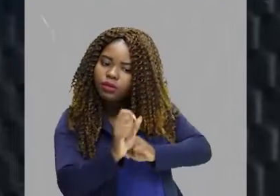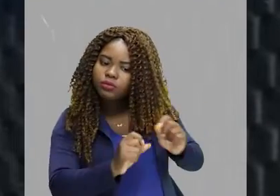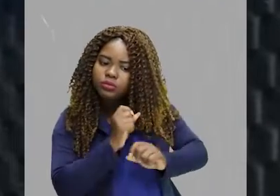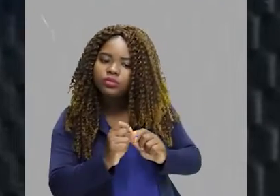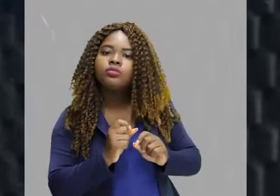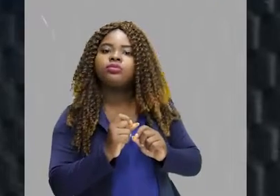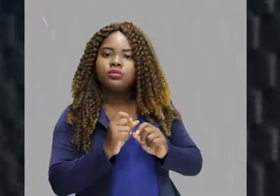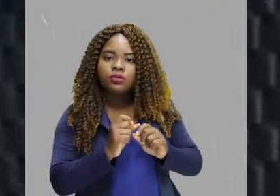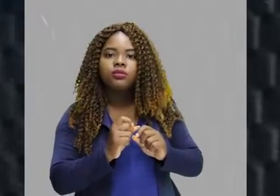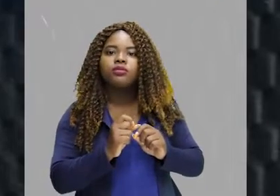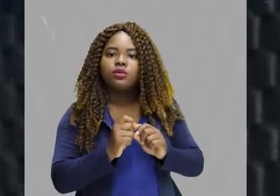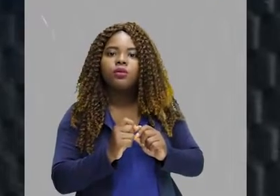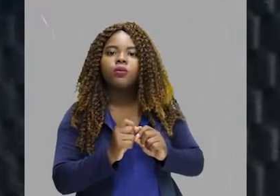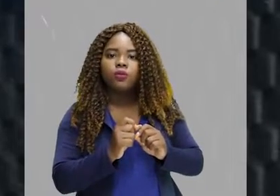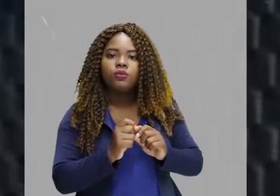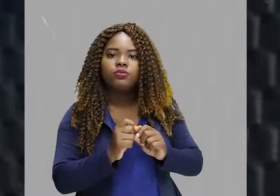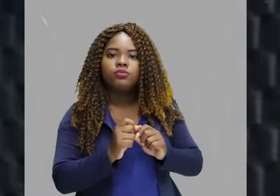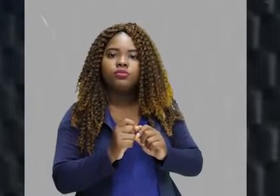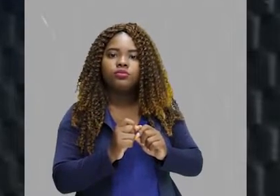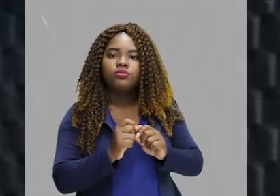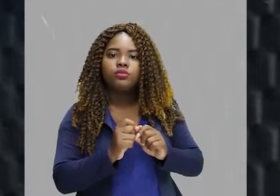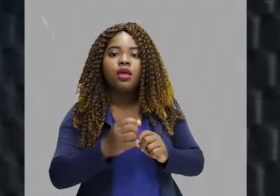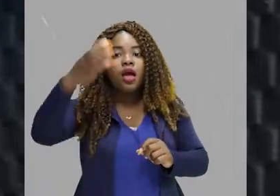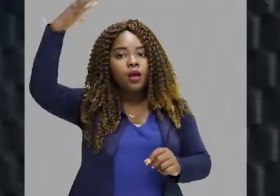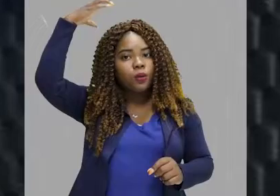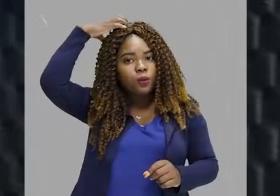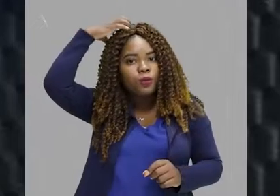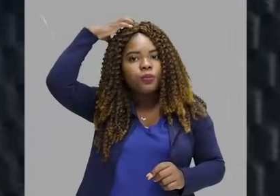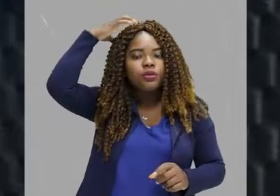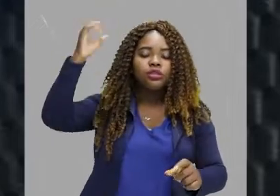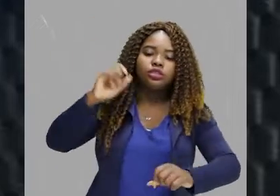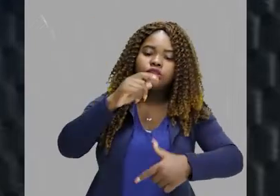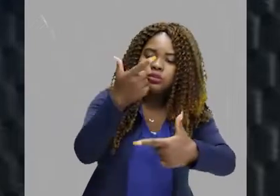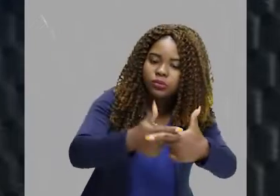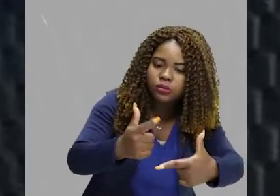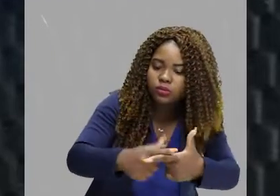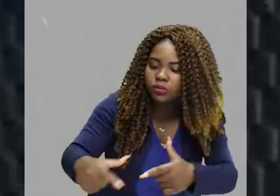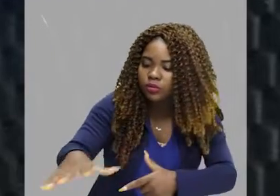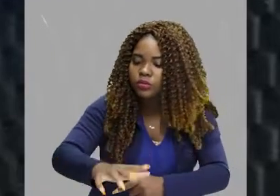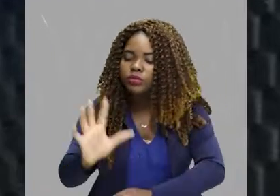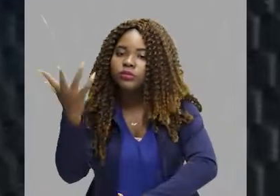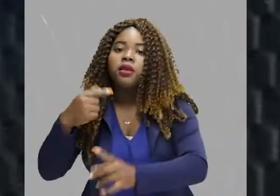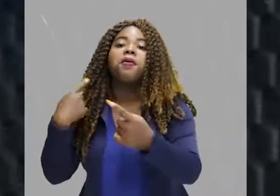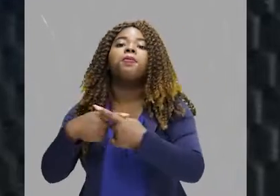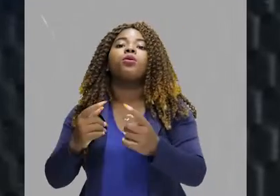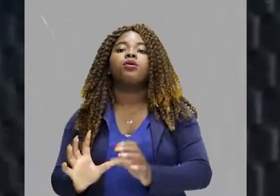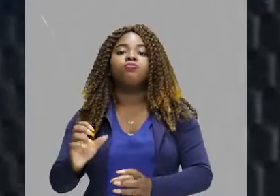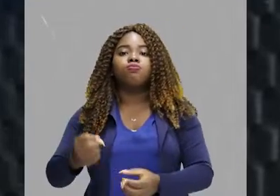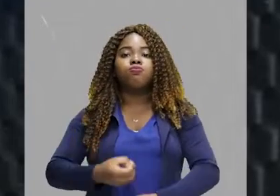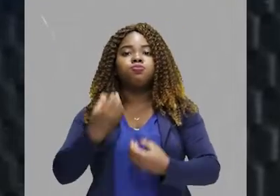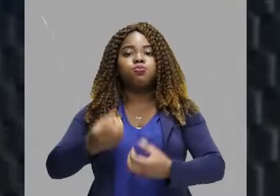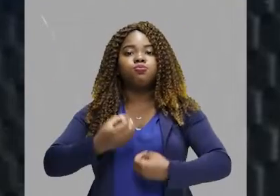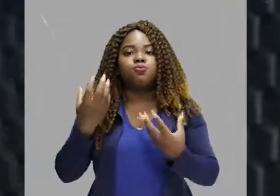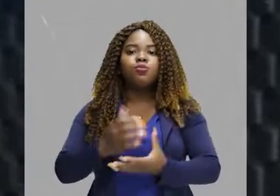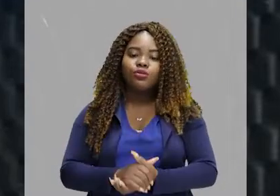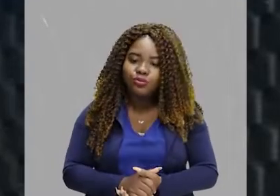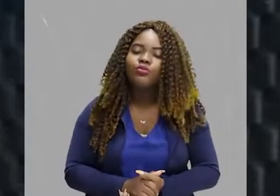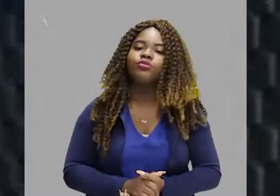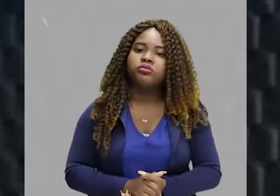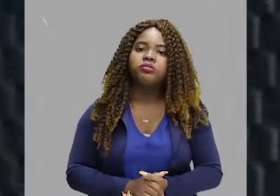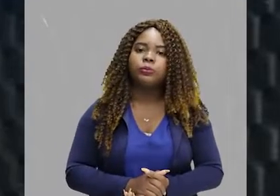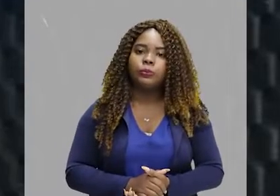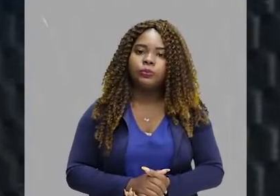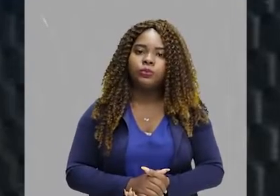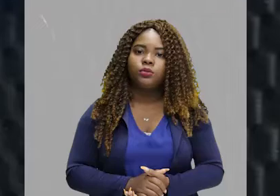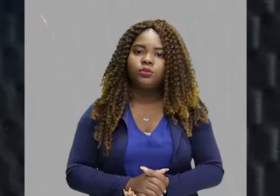meio ambiente. Porque a partir do capitalismo industrial, a produção se tornou mais intensa, se